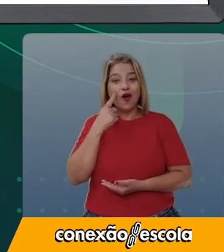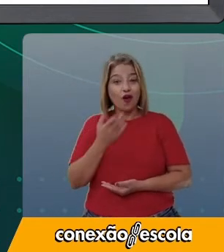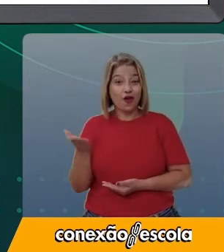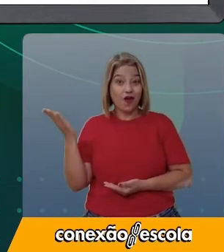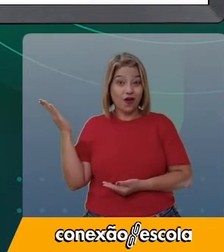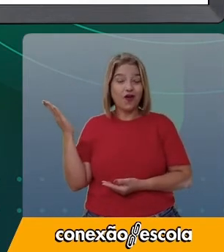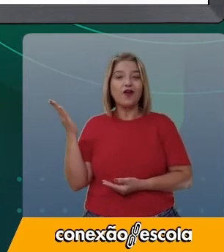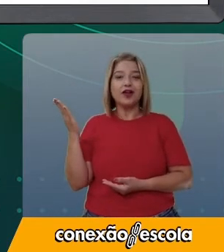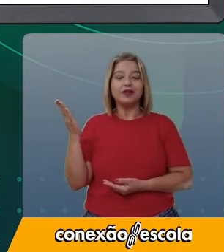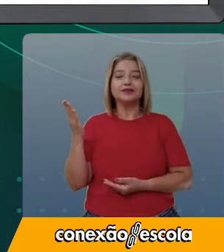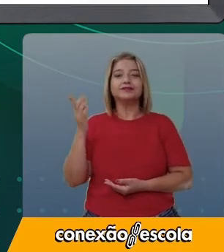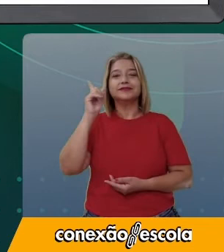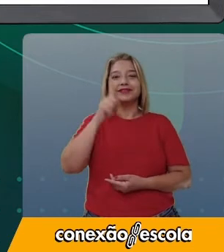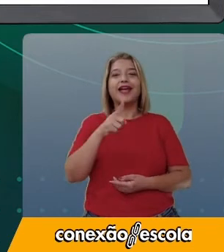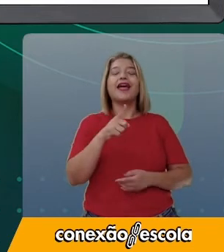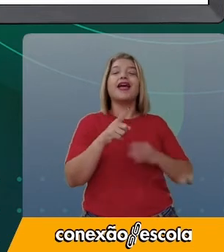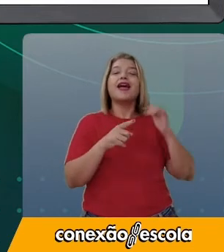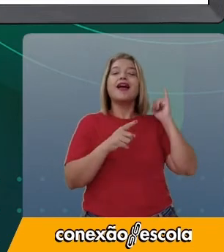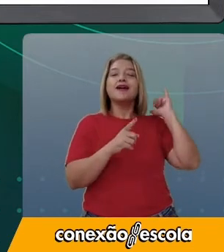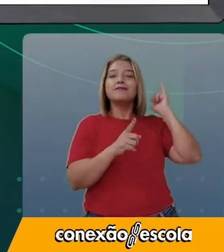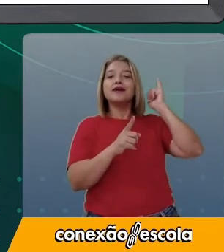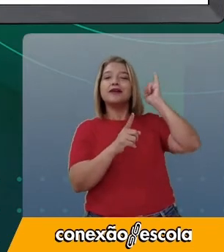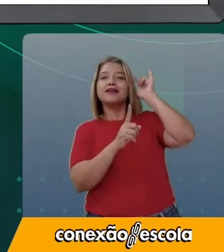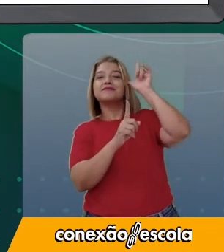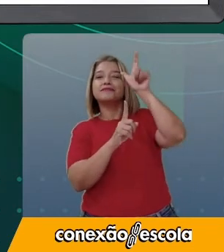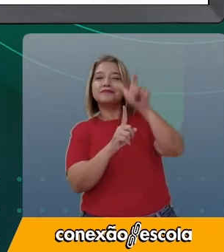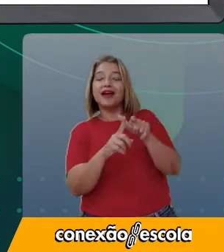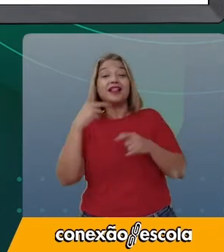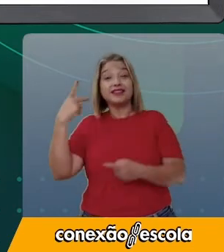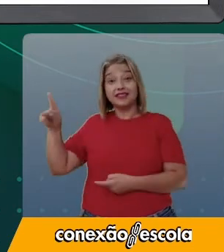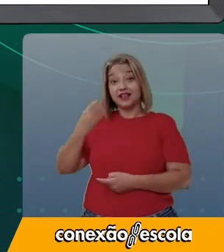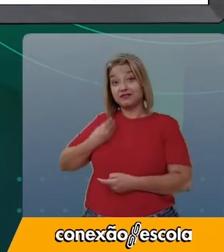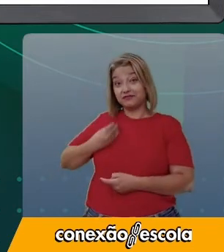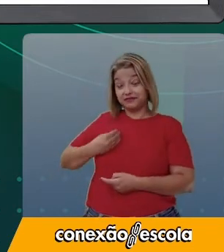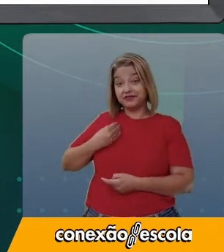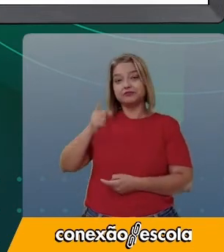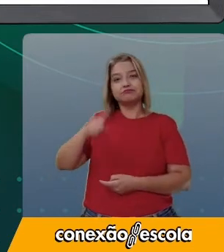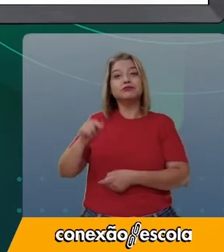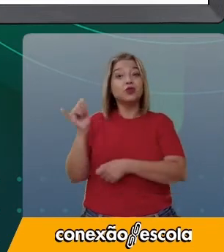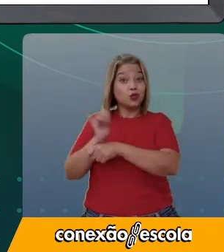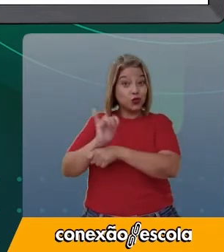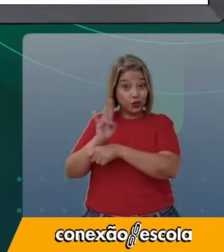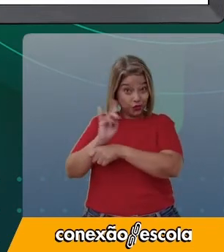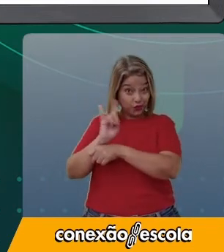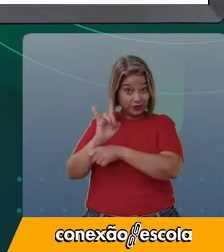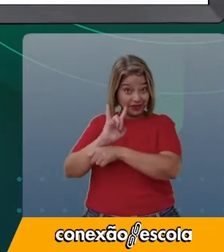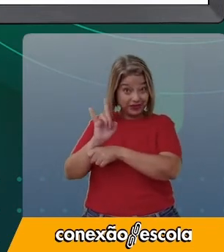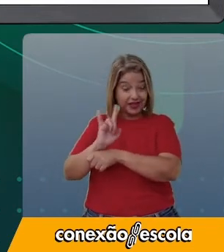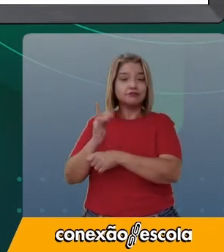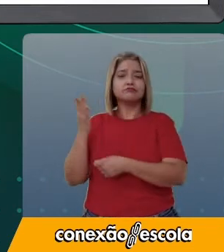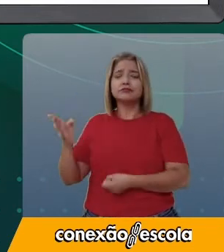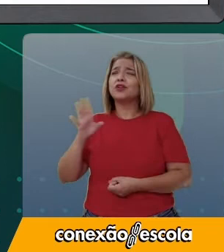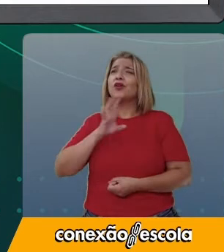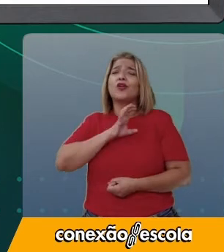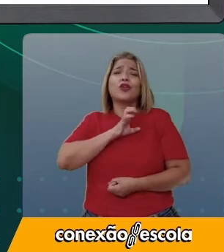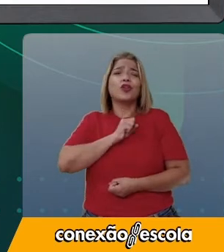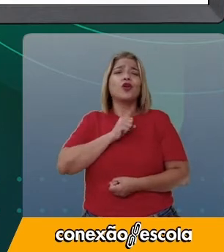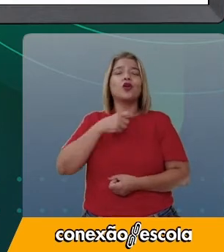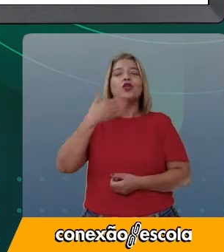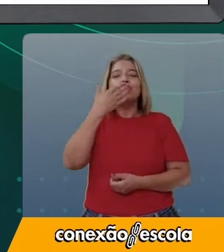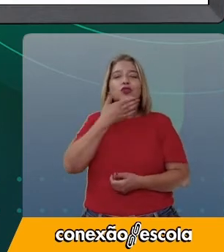nesse documentário. Então, Cora também era uma pessoa que adorava fazer